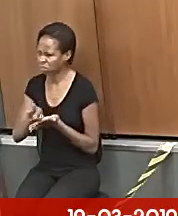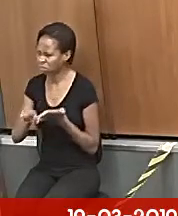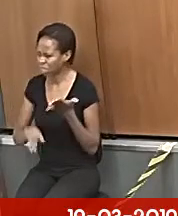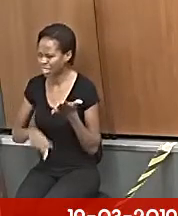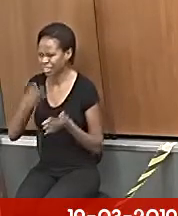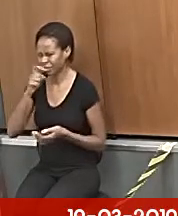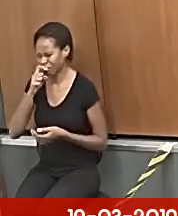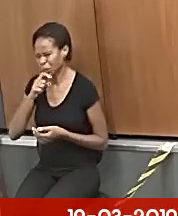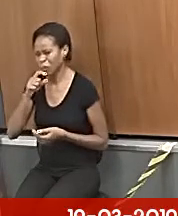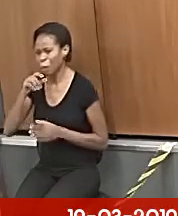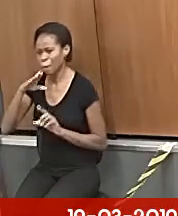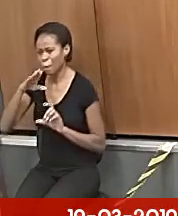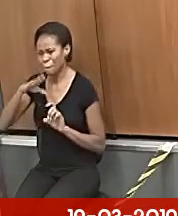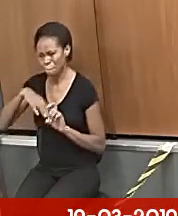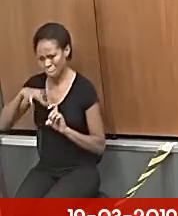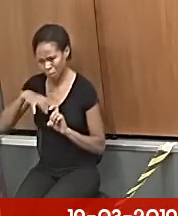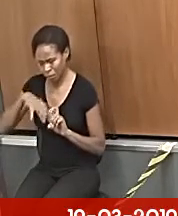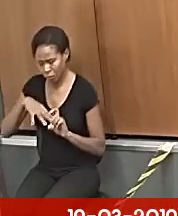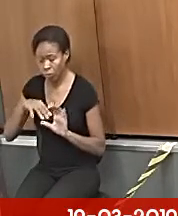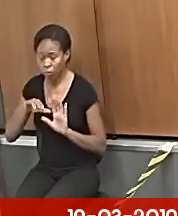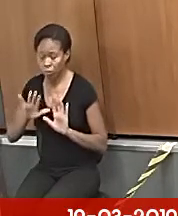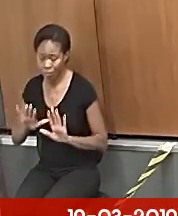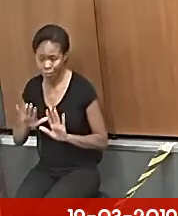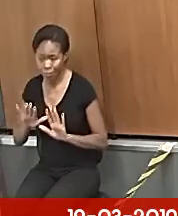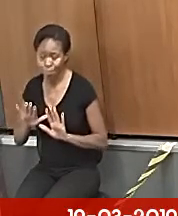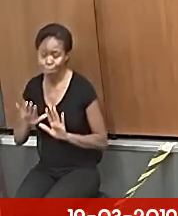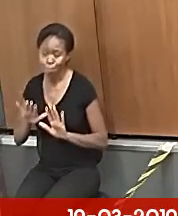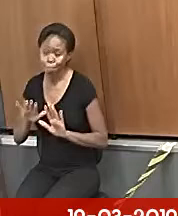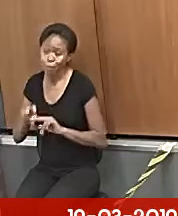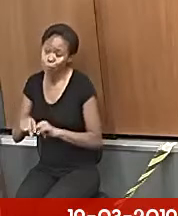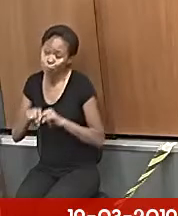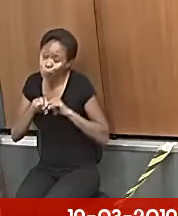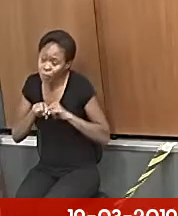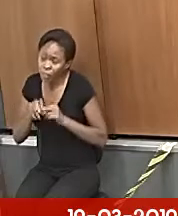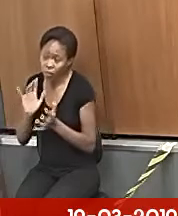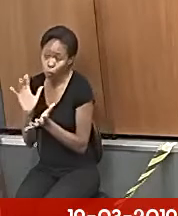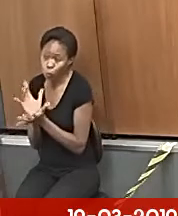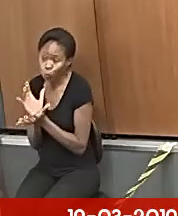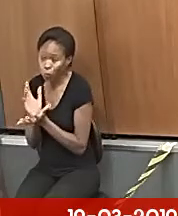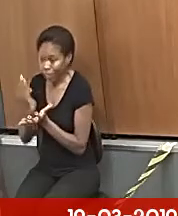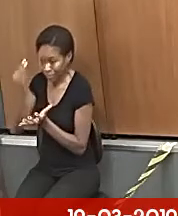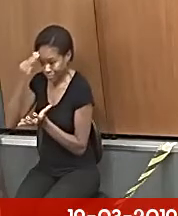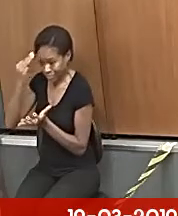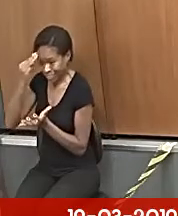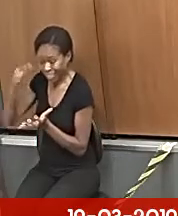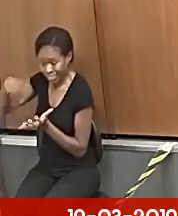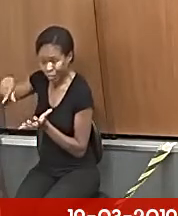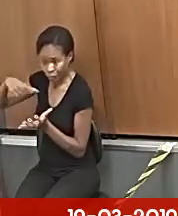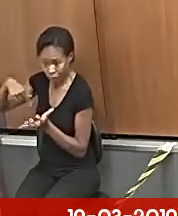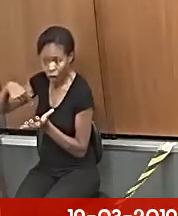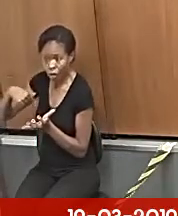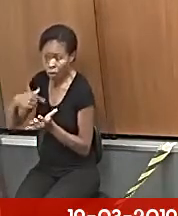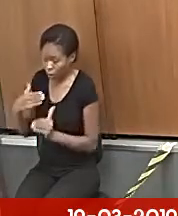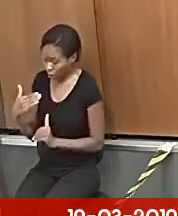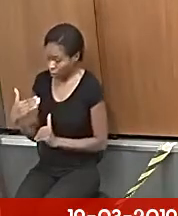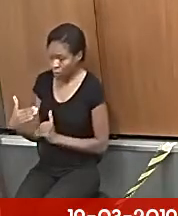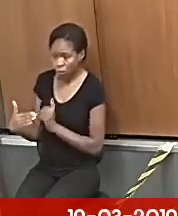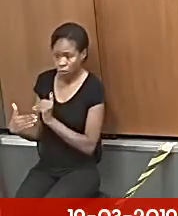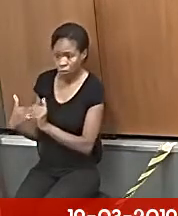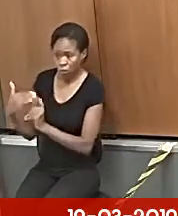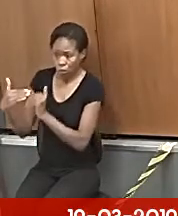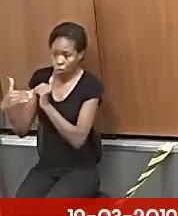sentido as pessoas com deficiência intelectual passam por todos os ciclos de vida como nós também porque eles são pessoas